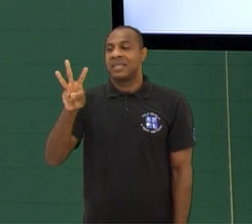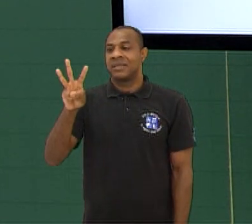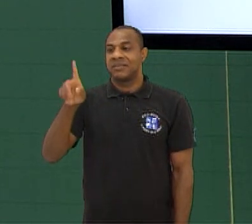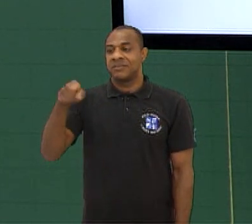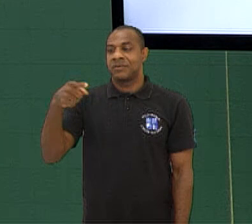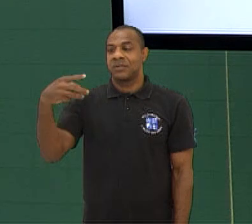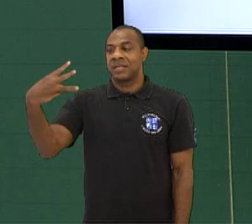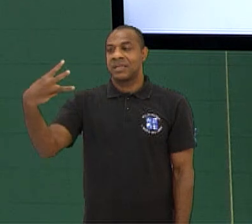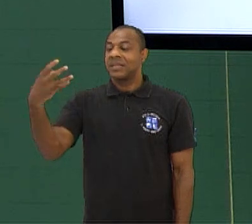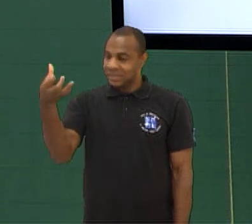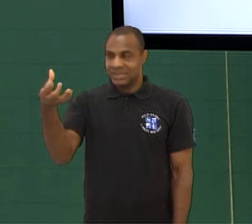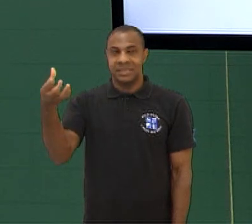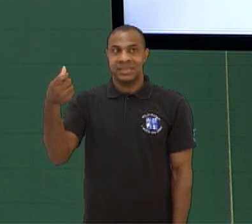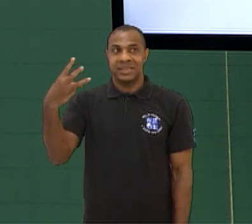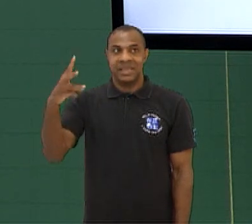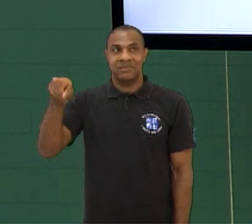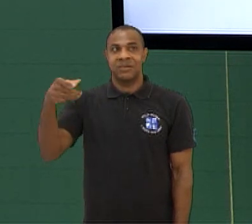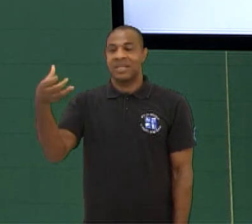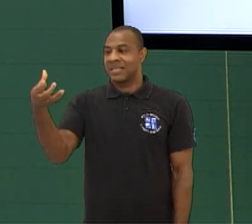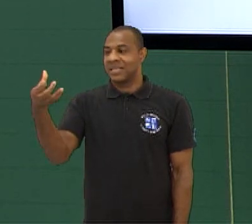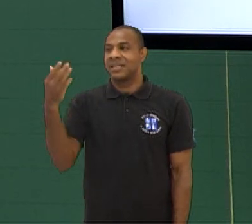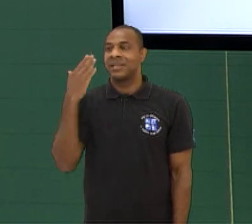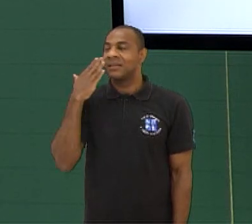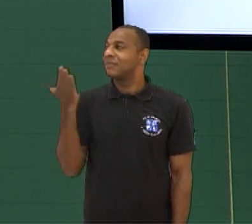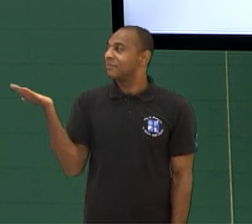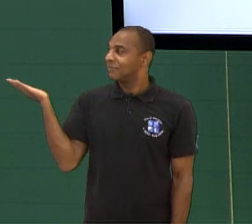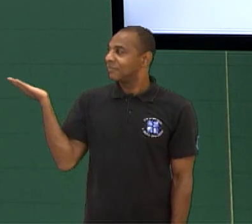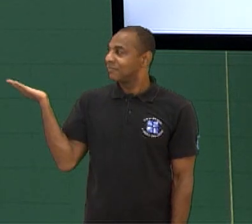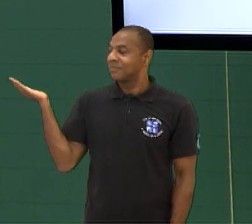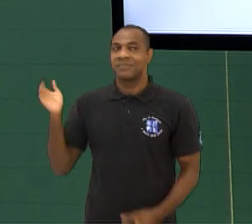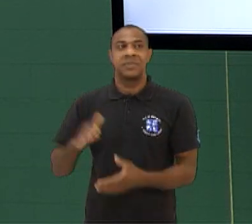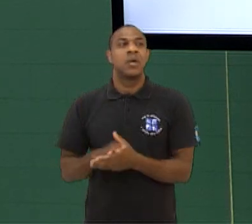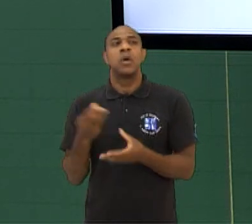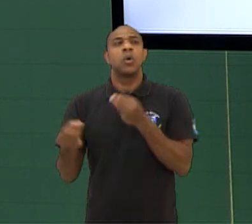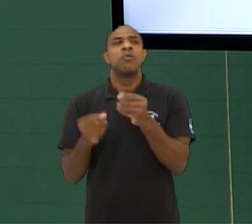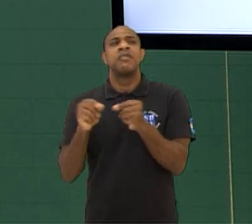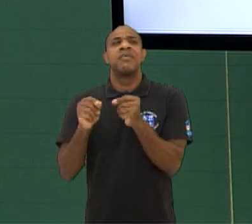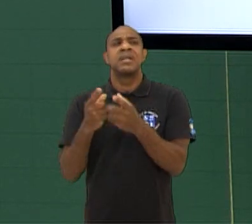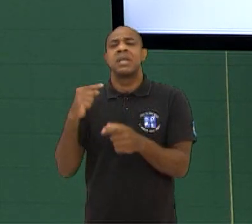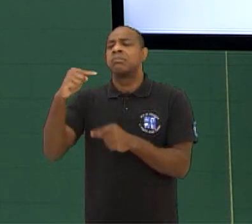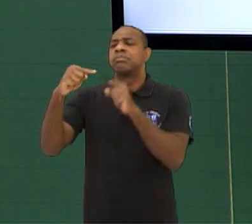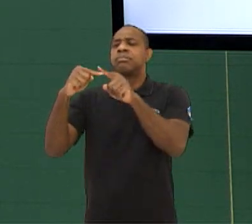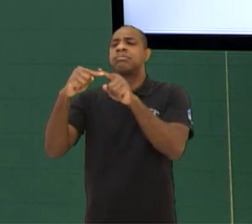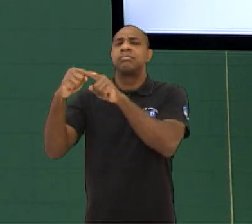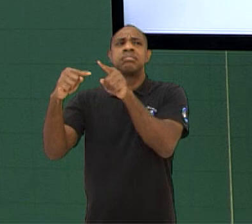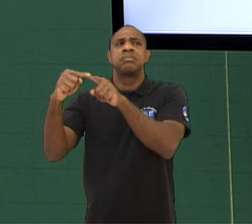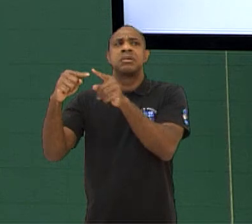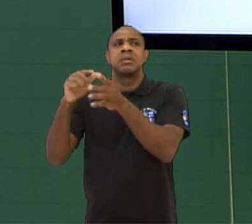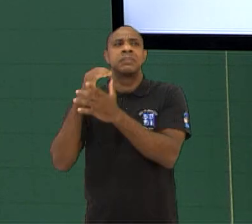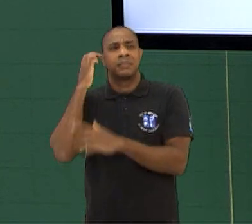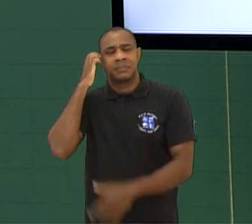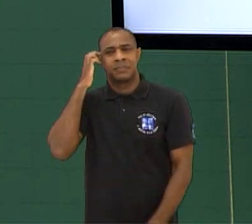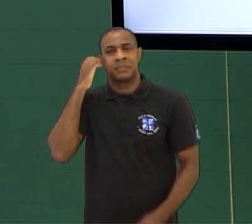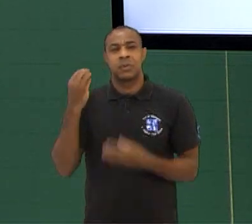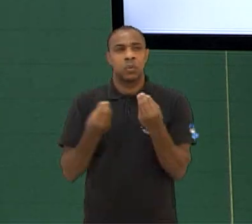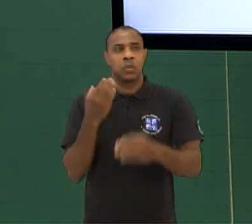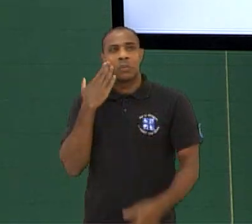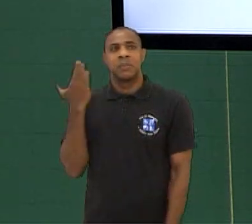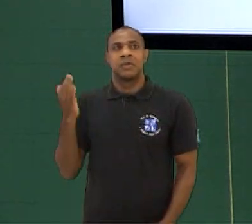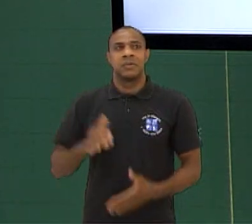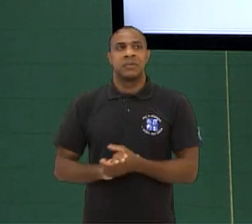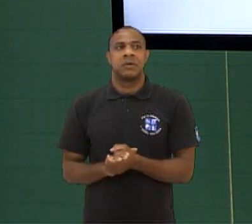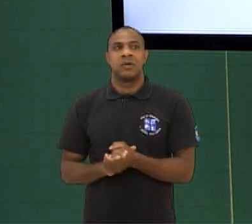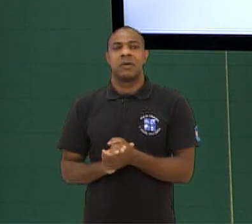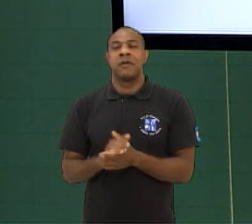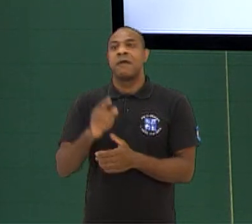3,6, tá? E como é que eu vou fazer essa subtração? Vírgula embaixo de vírgula. Vou fazer